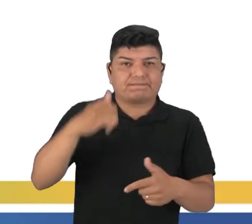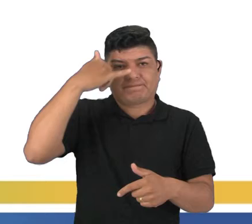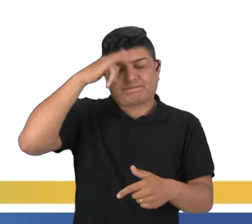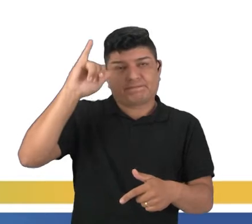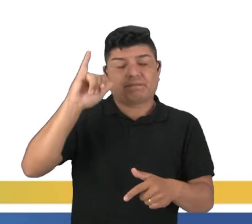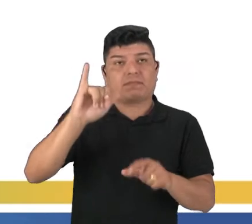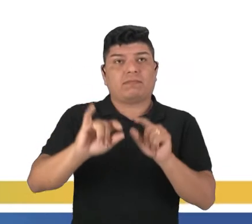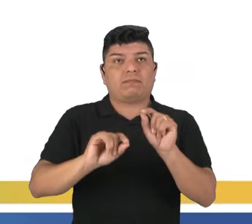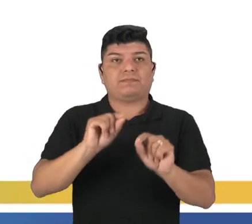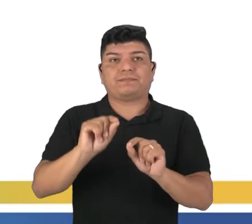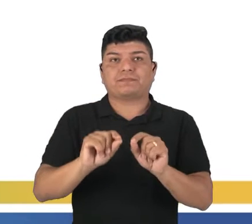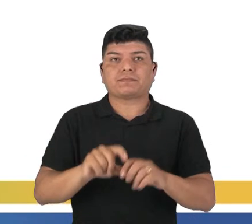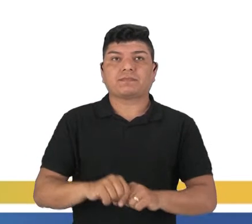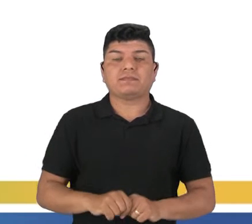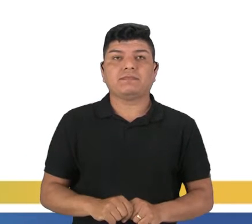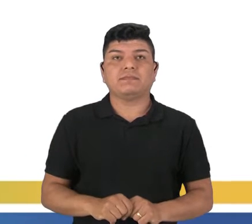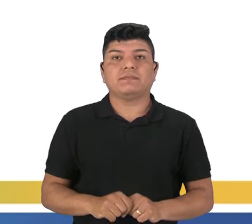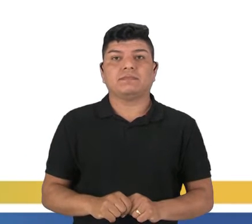que seja